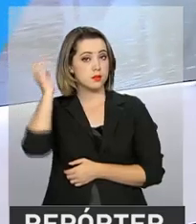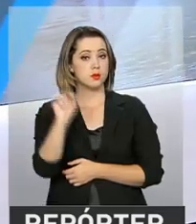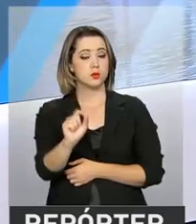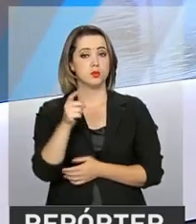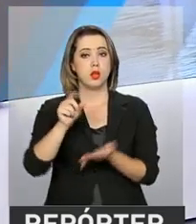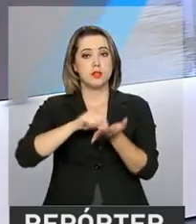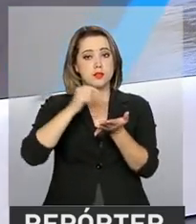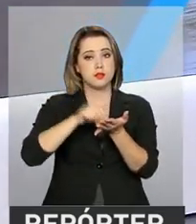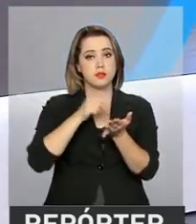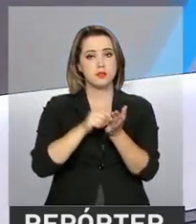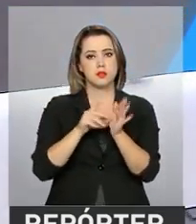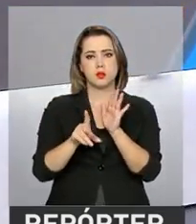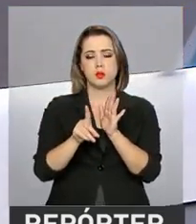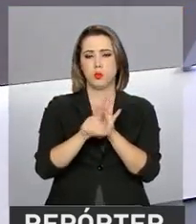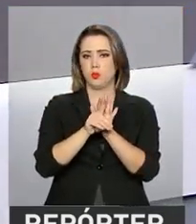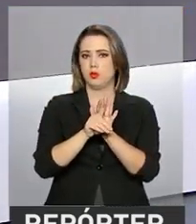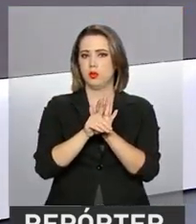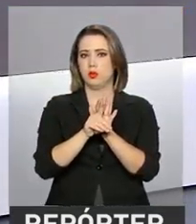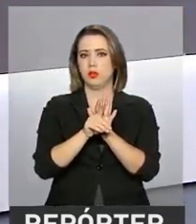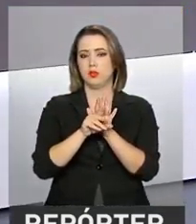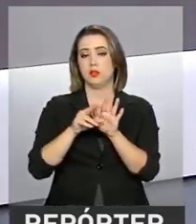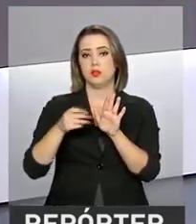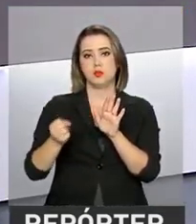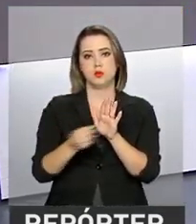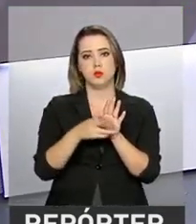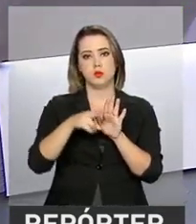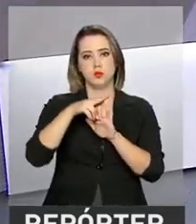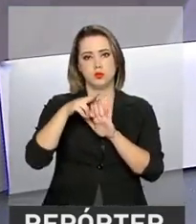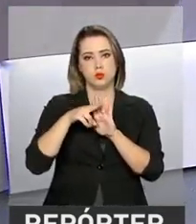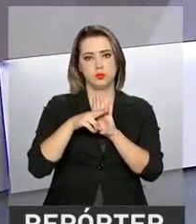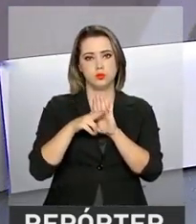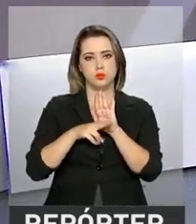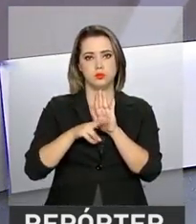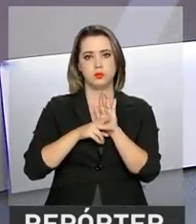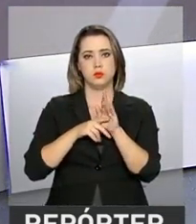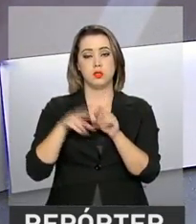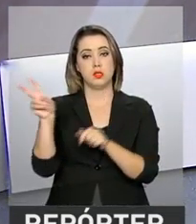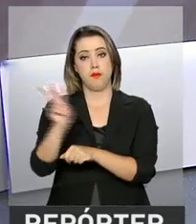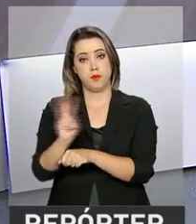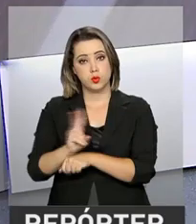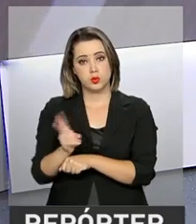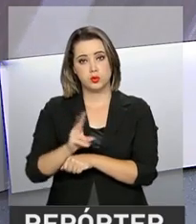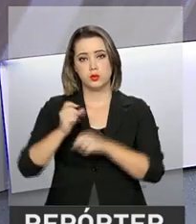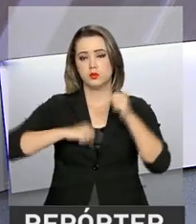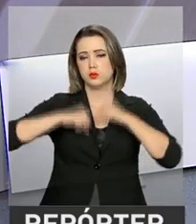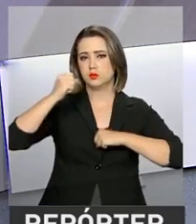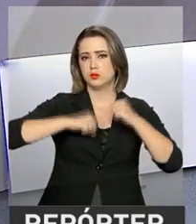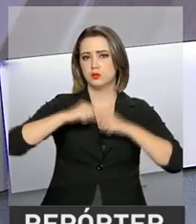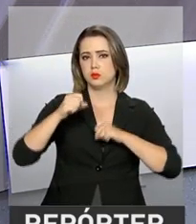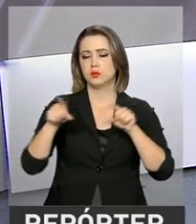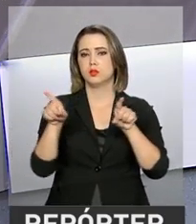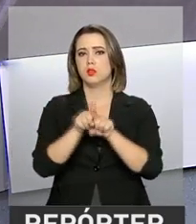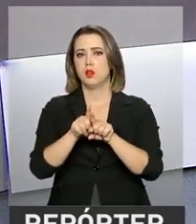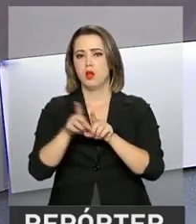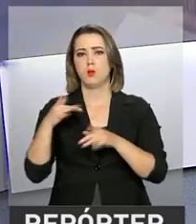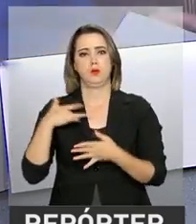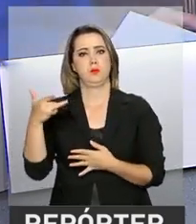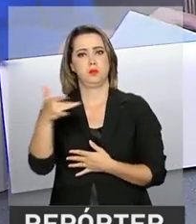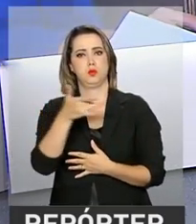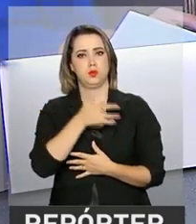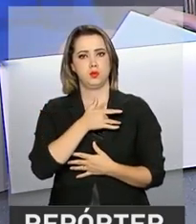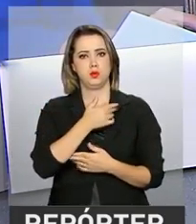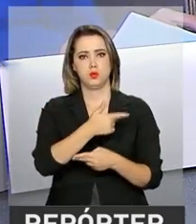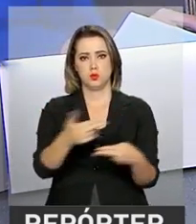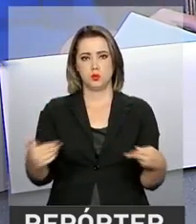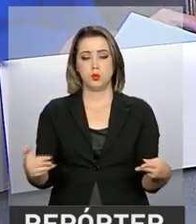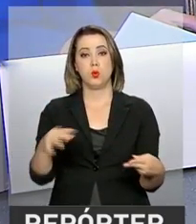o decreto de revisão do regulamento da inspeção industrial e sanitária de produtos de origem animal. A gente vai saber mais